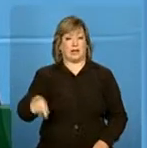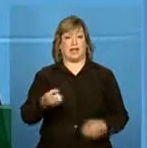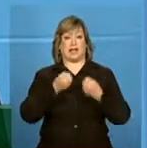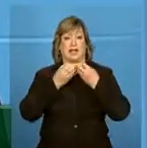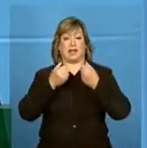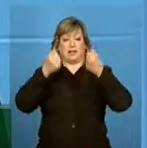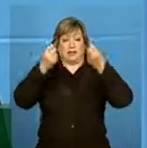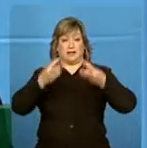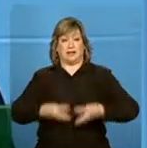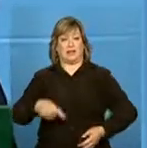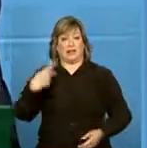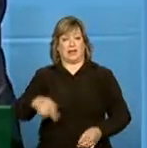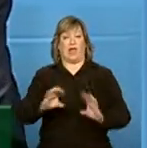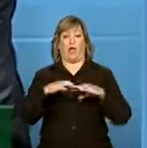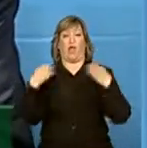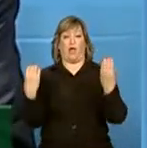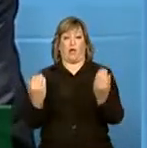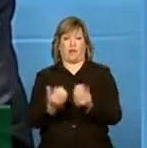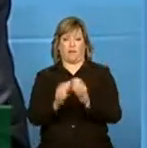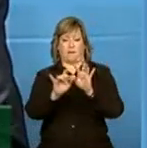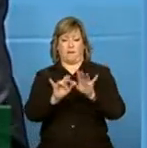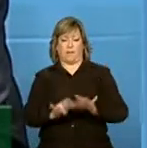declaração desta conferência